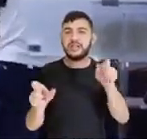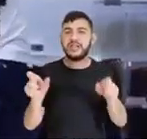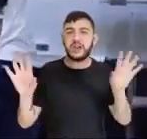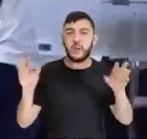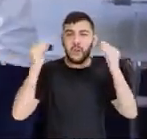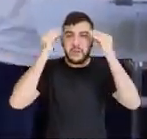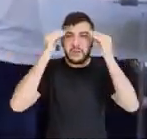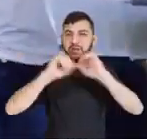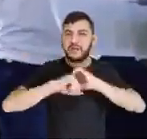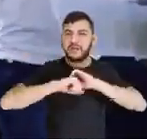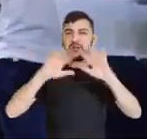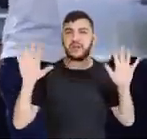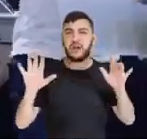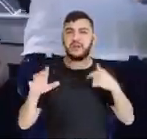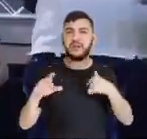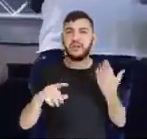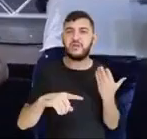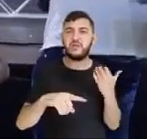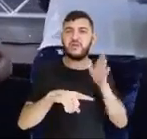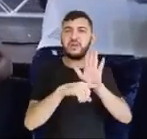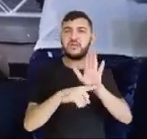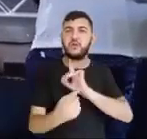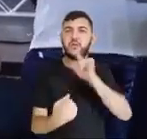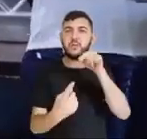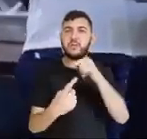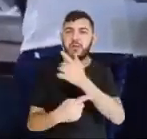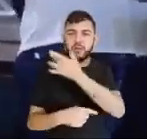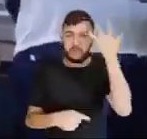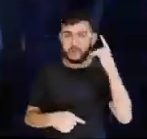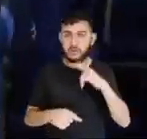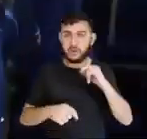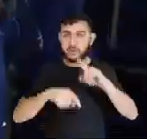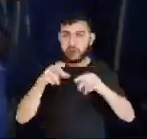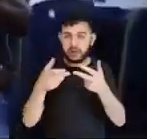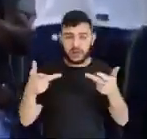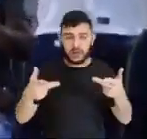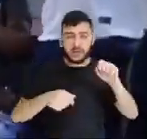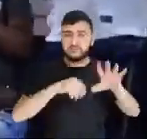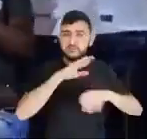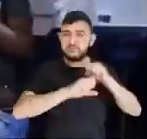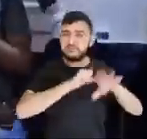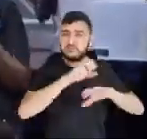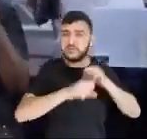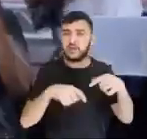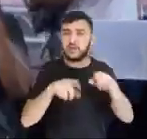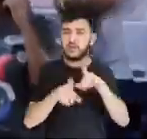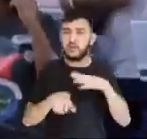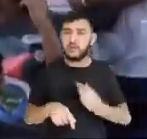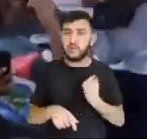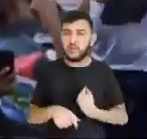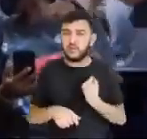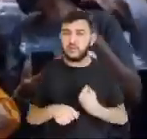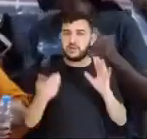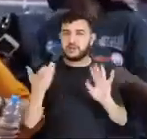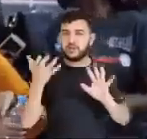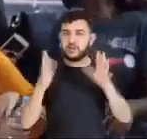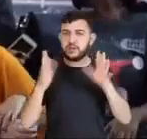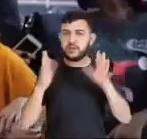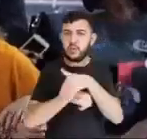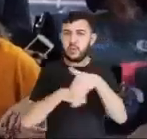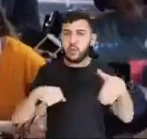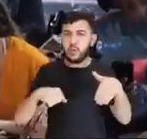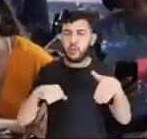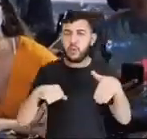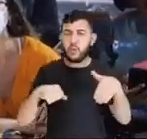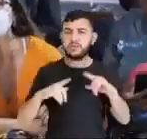eu contribuí para que os catadores de materiais recicláveis e o povo de rua aprendessem a